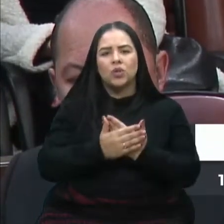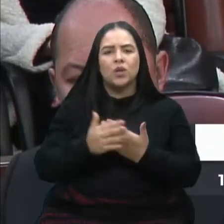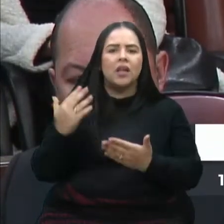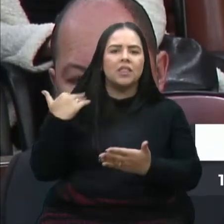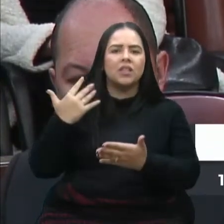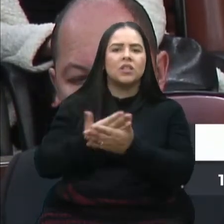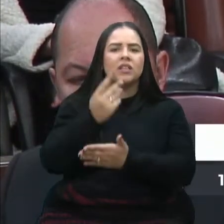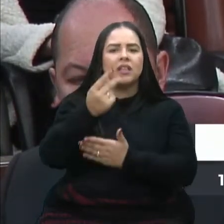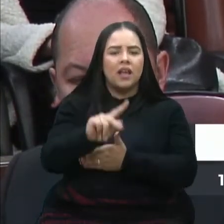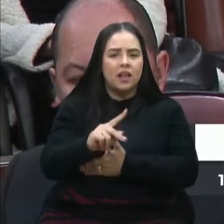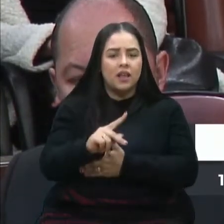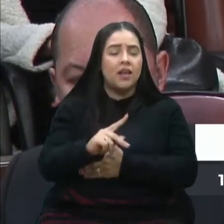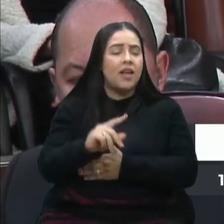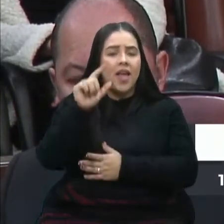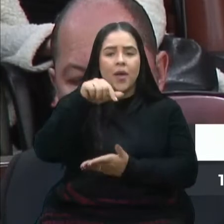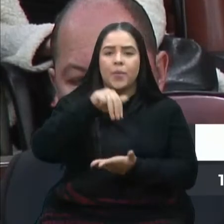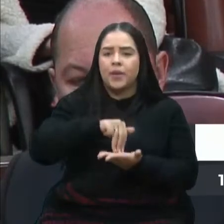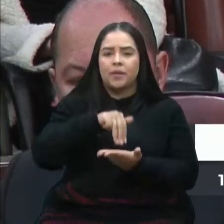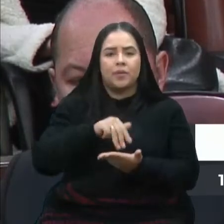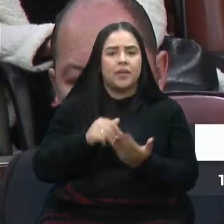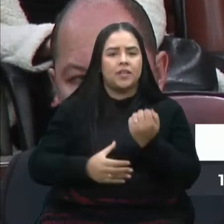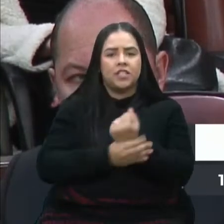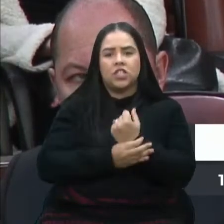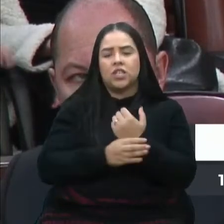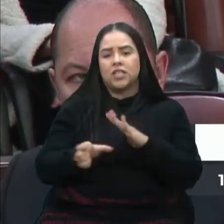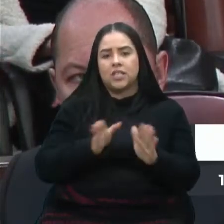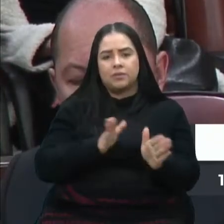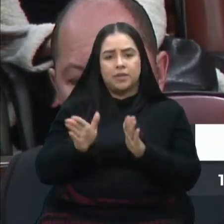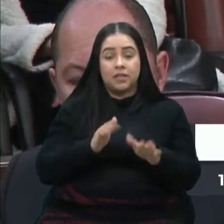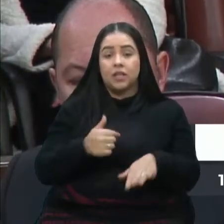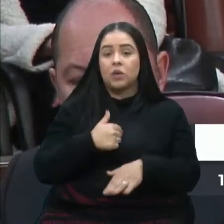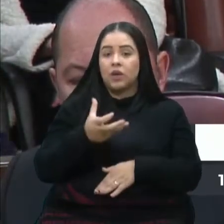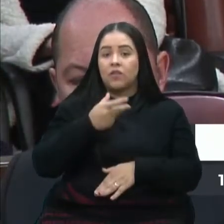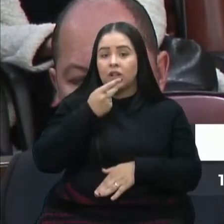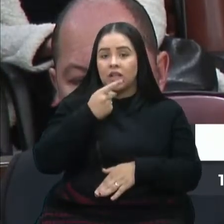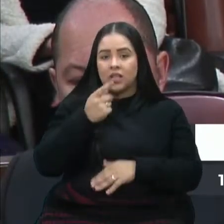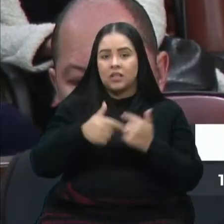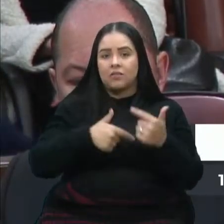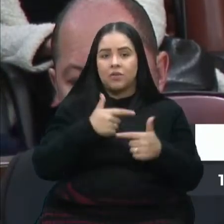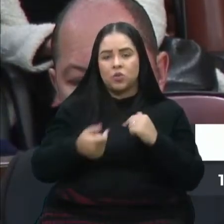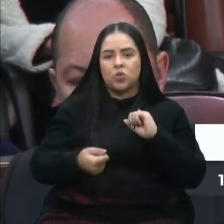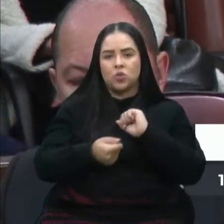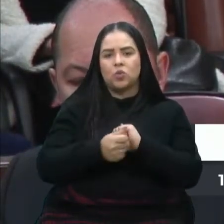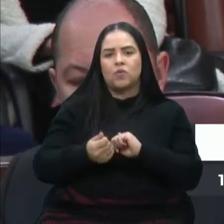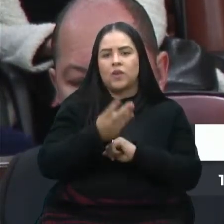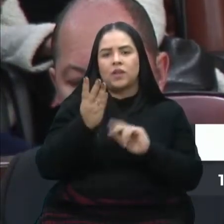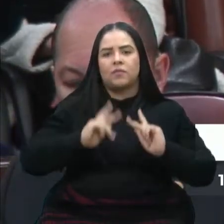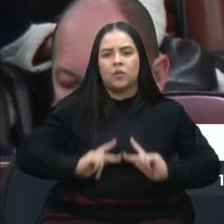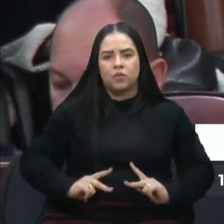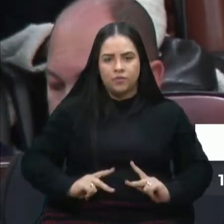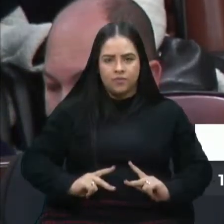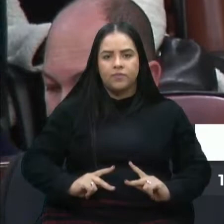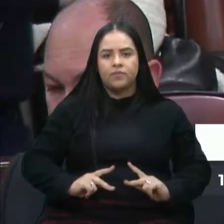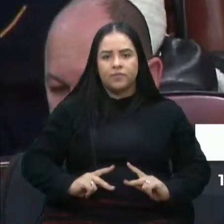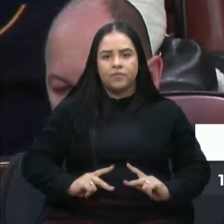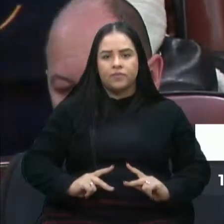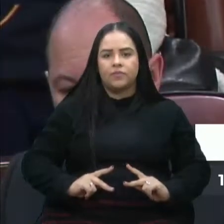um mínimo para garantir acessibilidade então quero dizer que esse trabalho foi feito por união de muitas pessoas